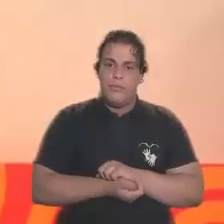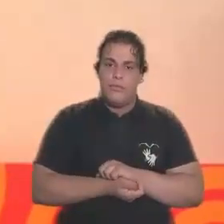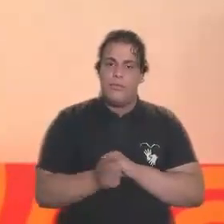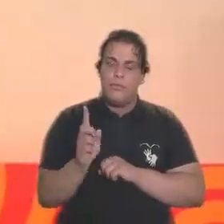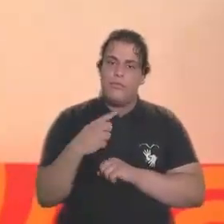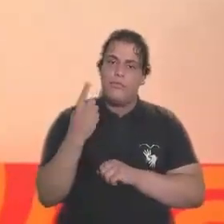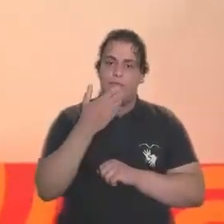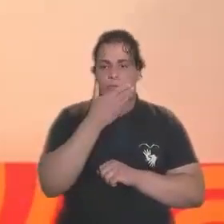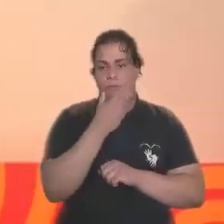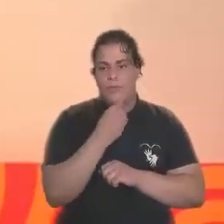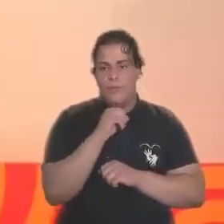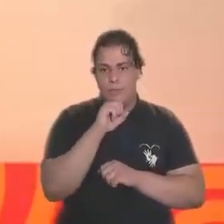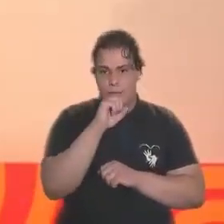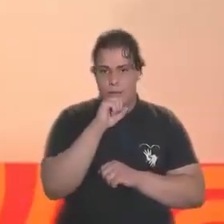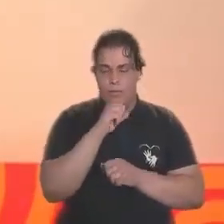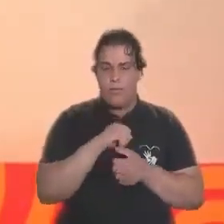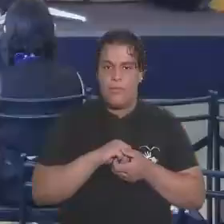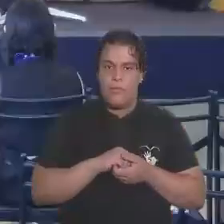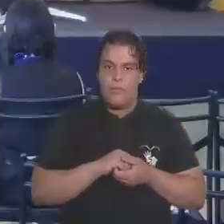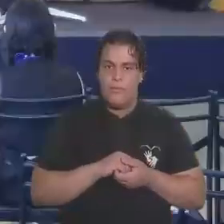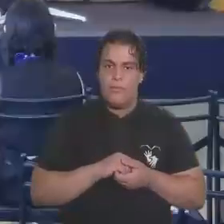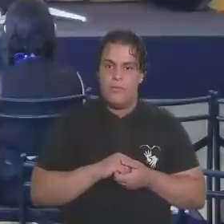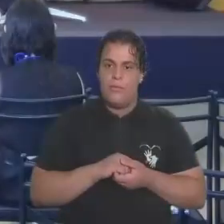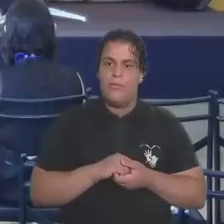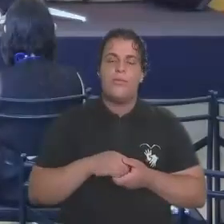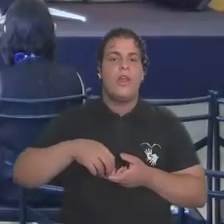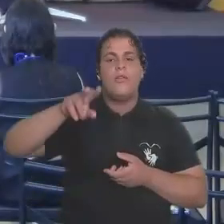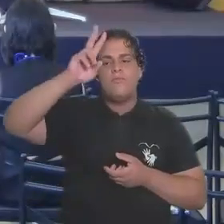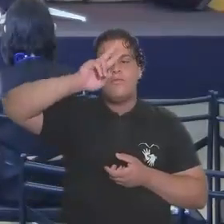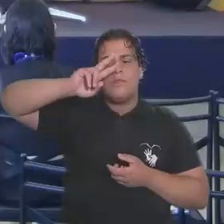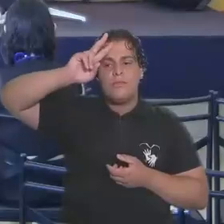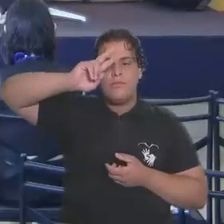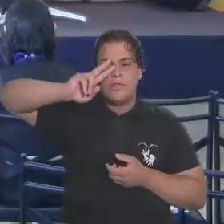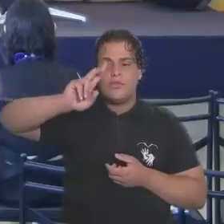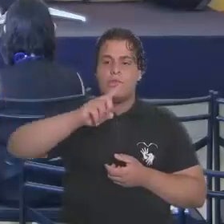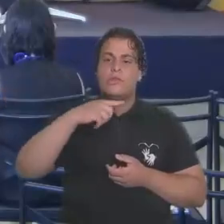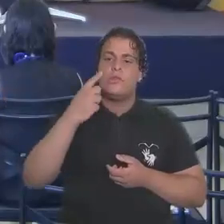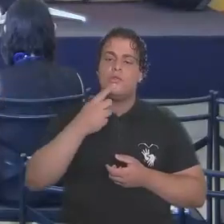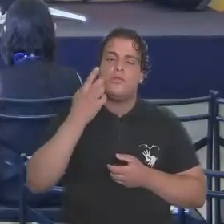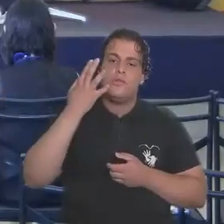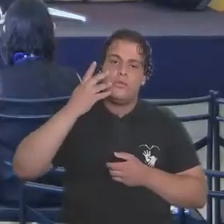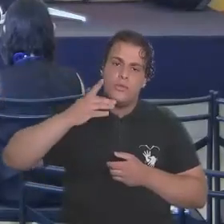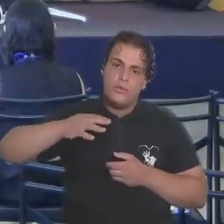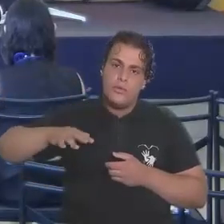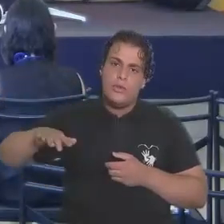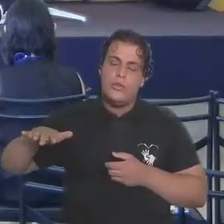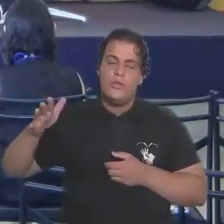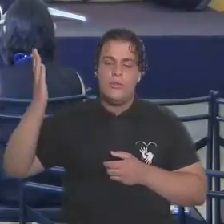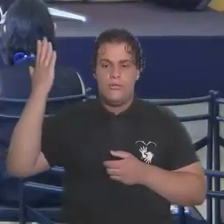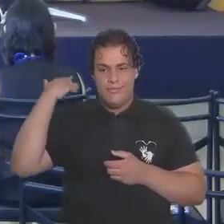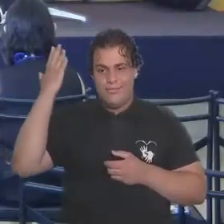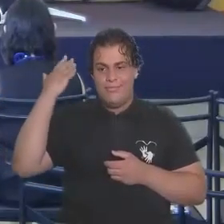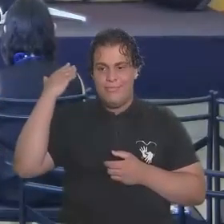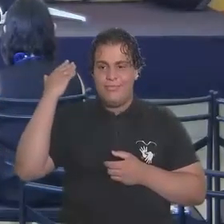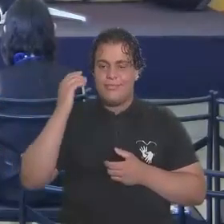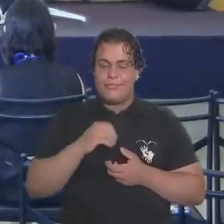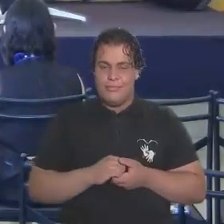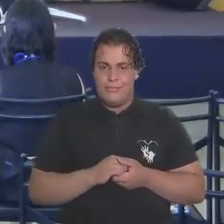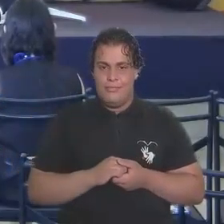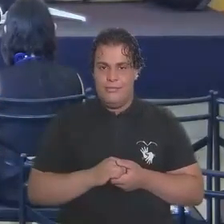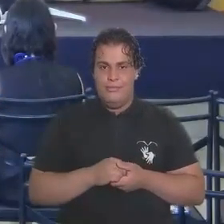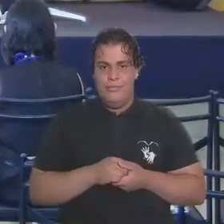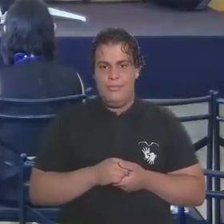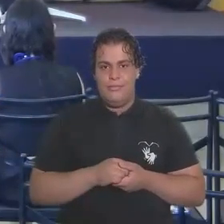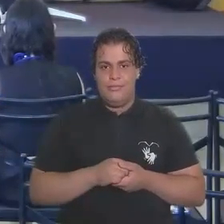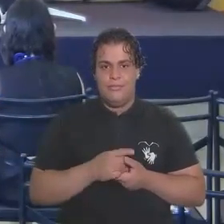como pai, a gente vai lembrando muito da nossa infância, que muitas vezes, eu, pelo menos na minha